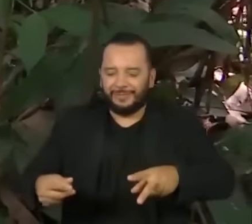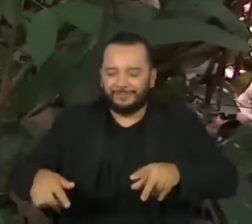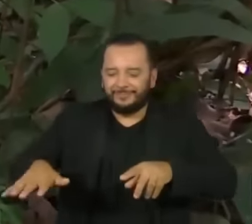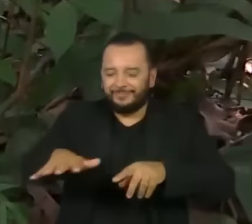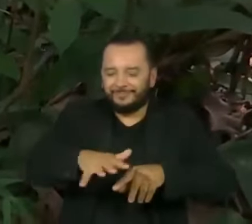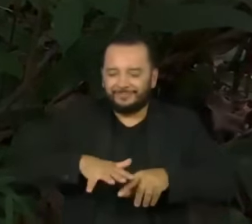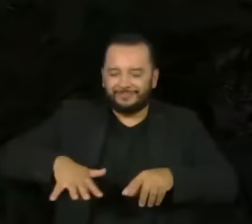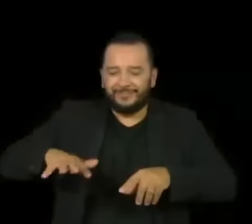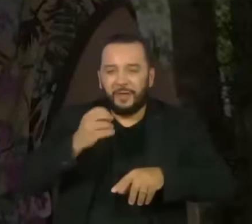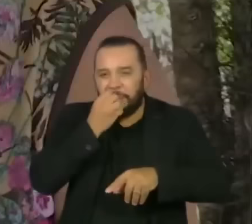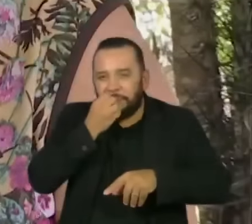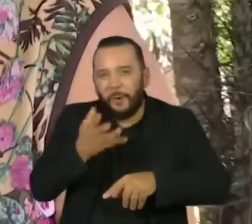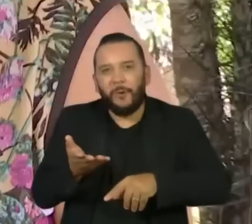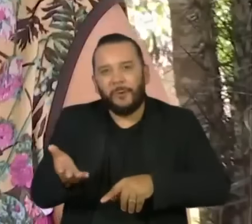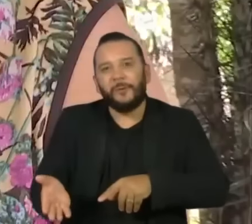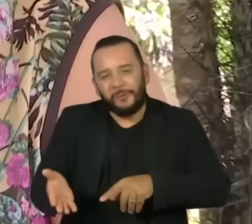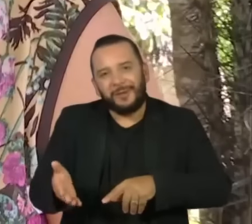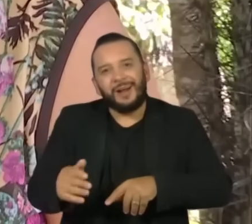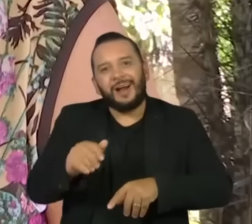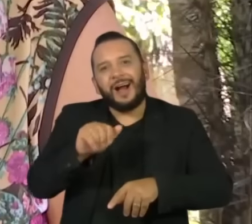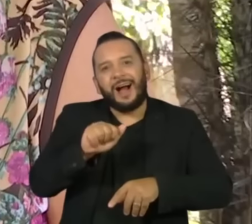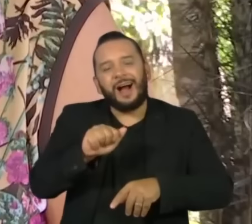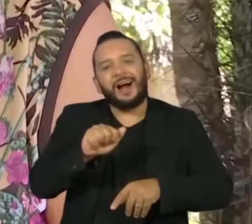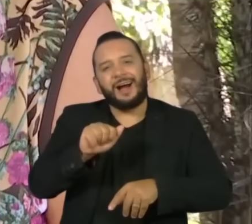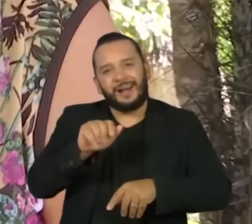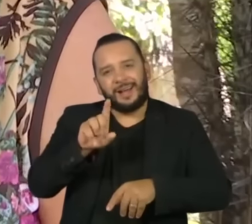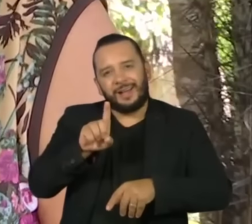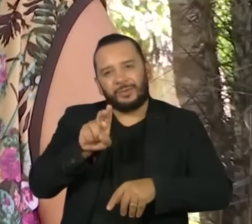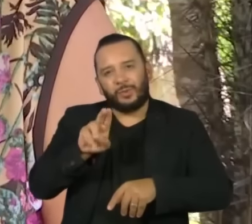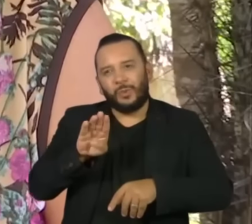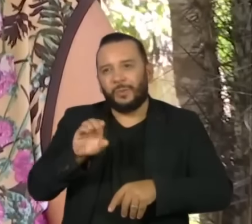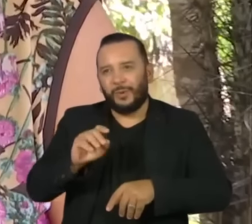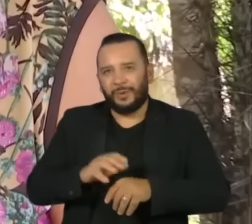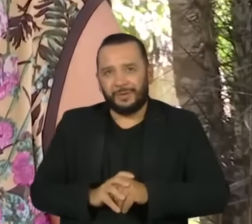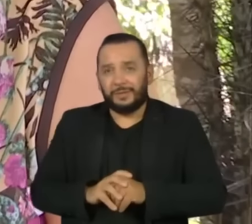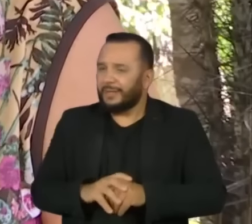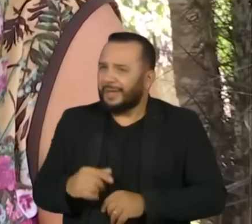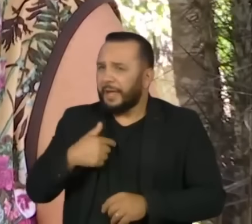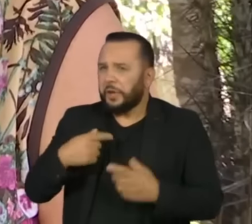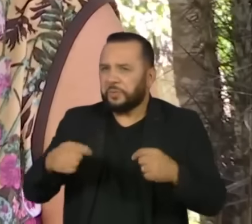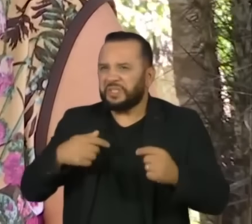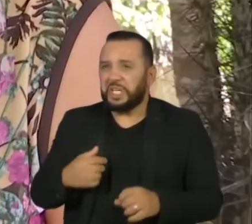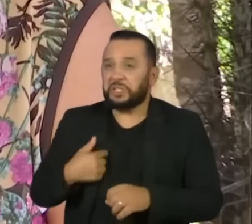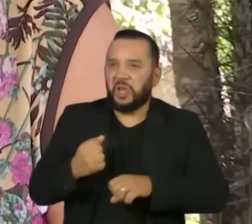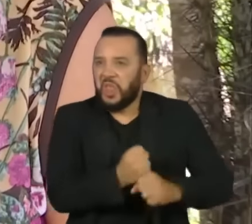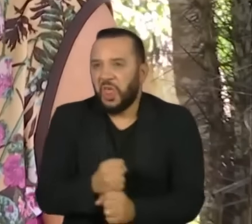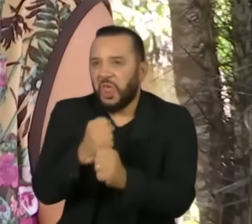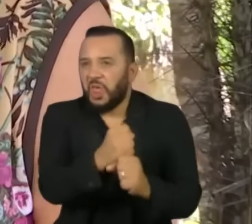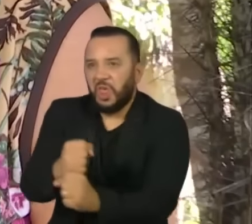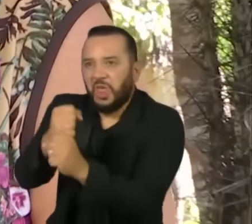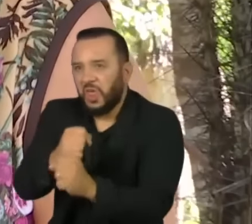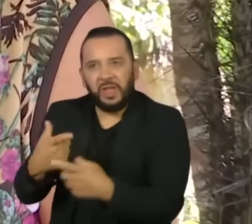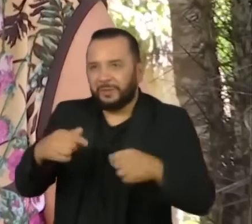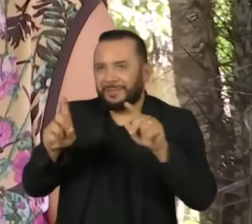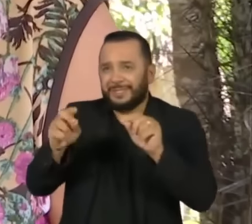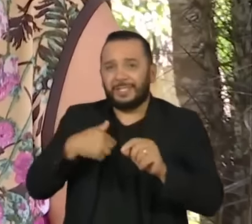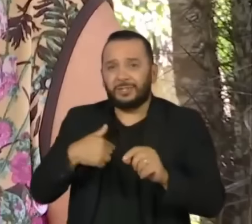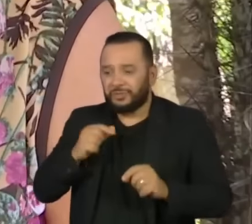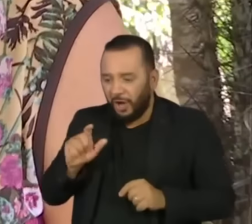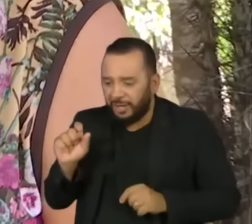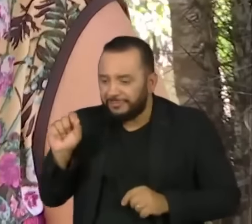Nem uma plana, uma terra dessa aqui. Para mim, se eu quiser plantar alguma coisa, eu não vou tirar todas essas folhas, esses capim todos daí, não, para ficar só a